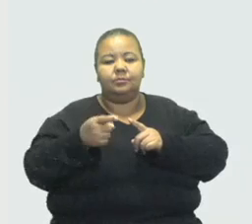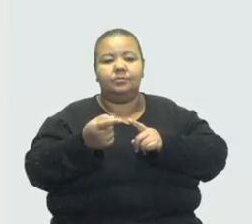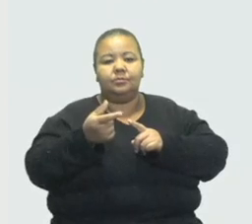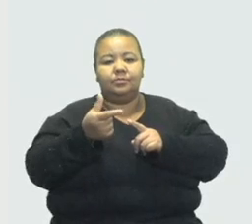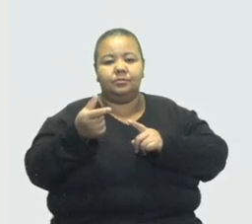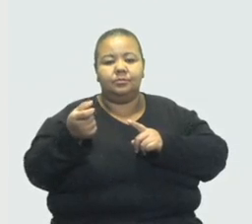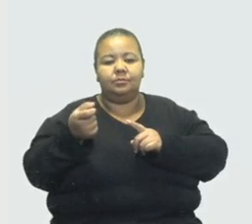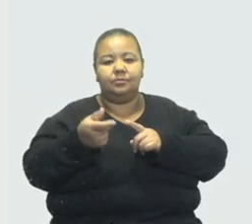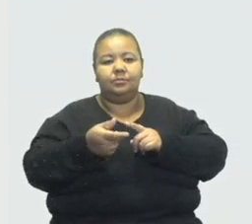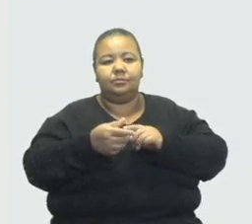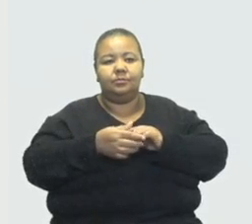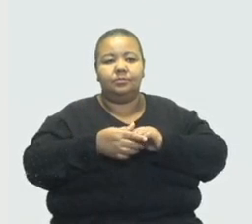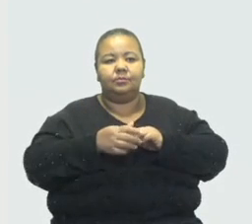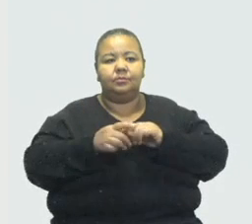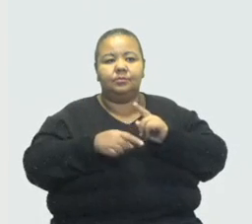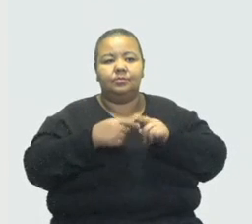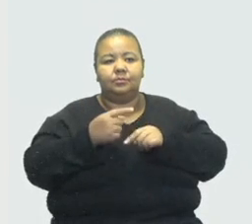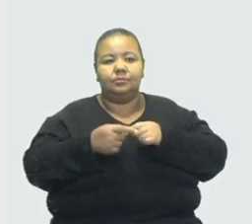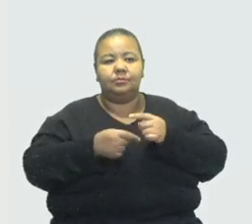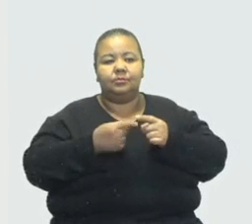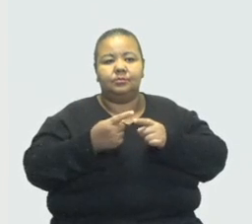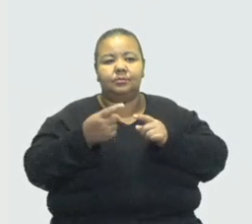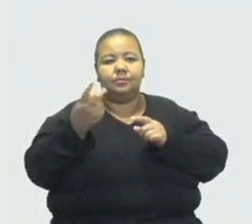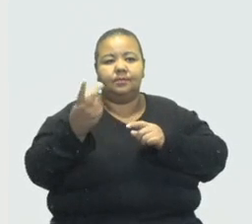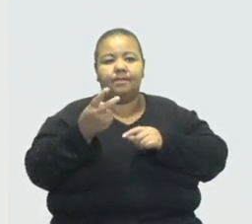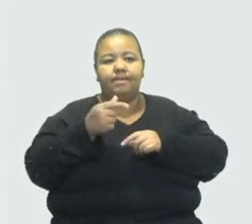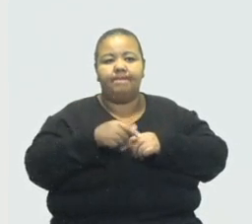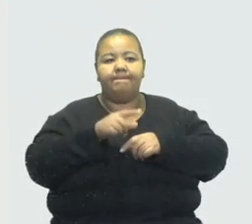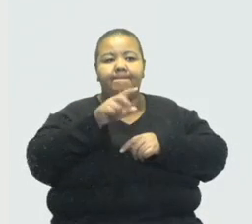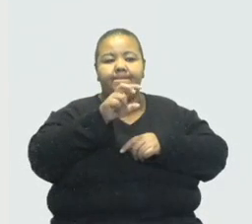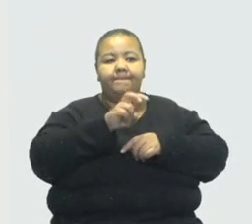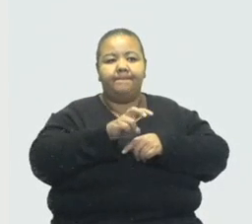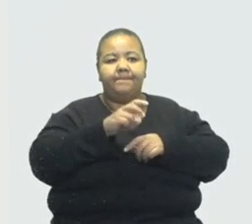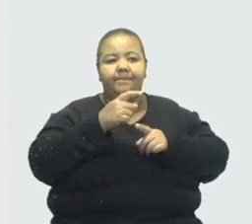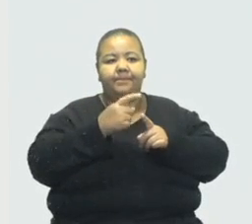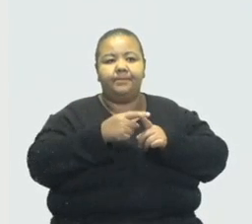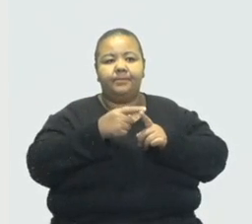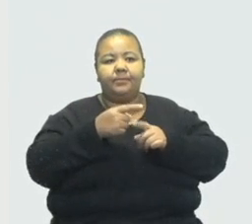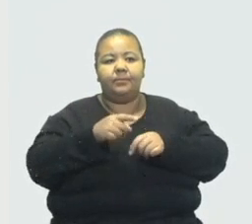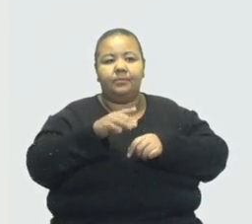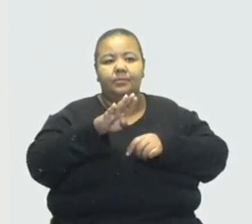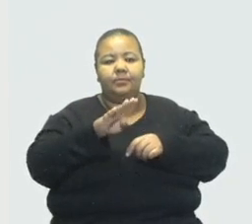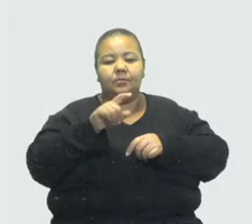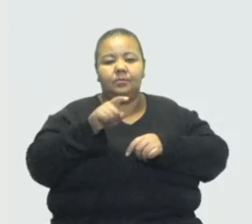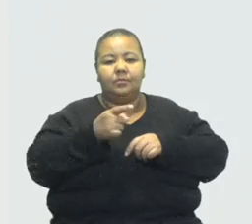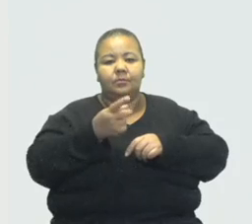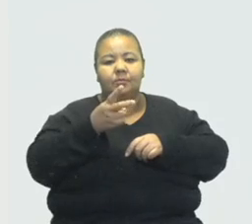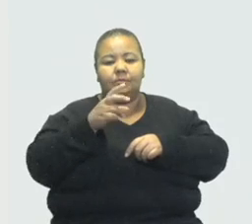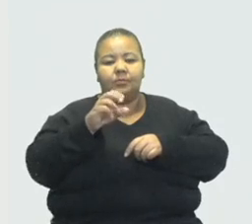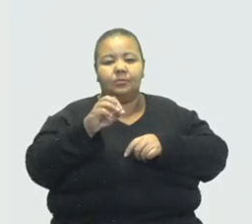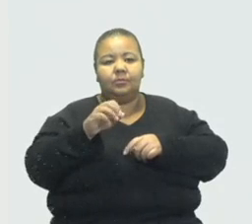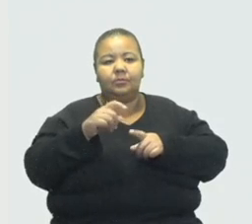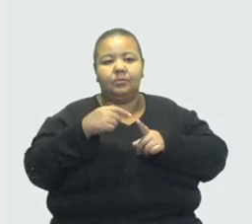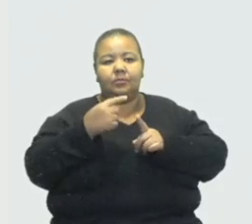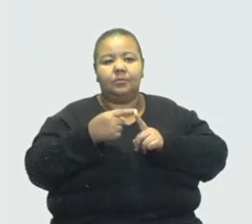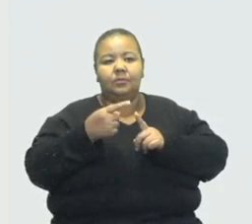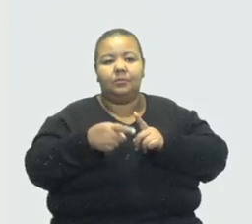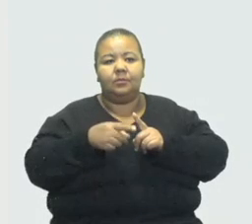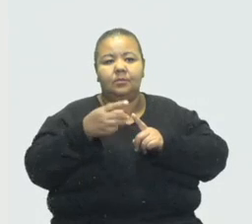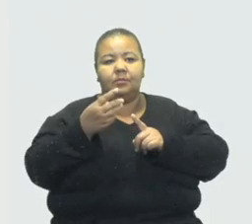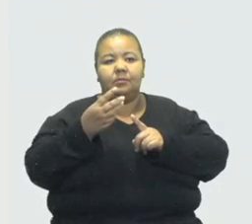6.200. E depois, agora na segunda linha, 5 vezes 4.500